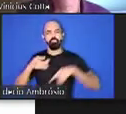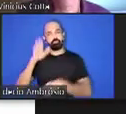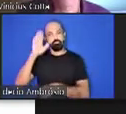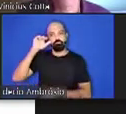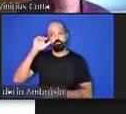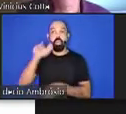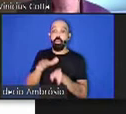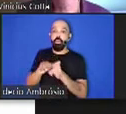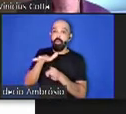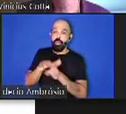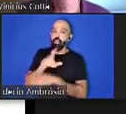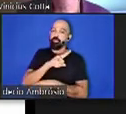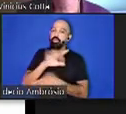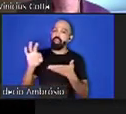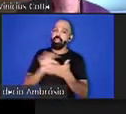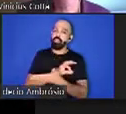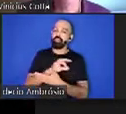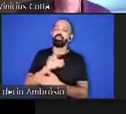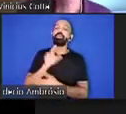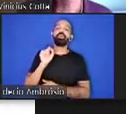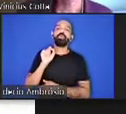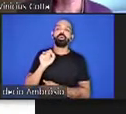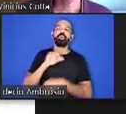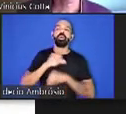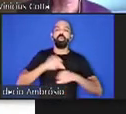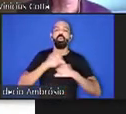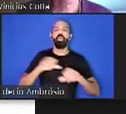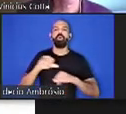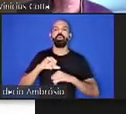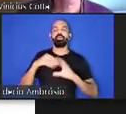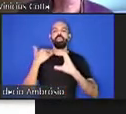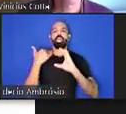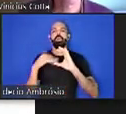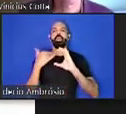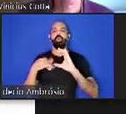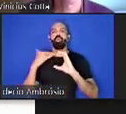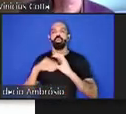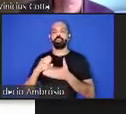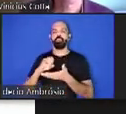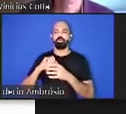que vocês assinem a nossa newsletter, que traz grande parte